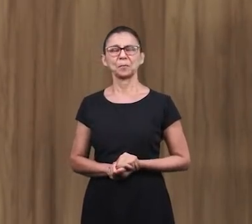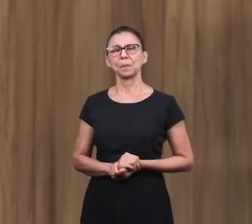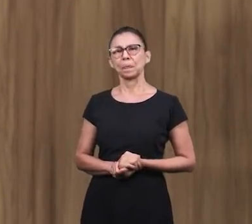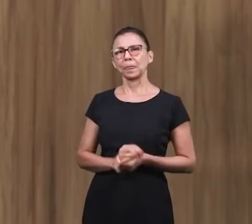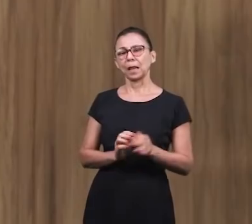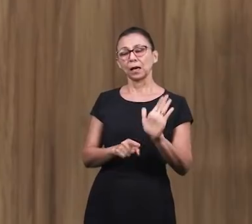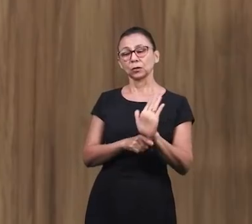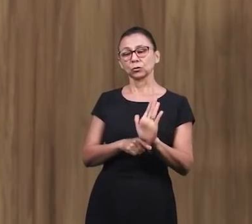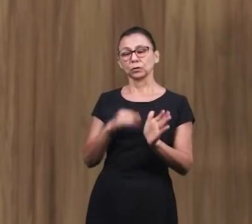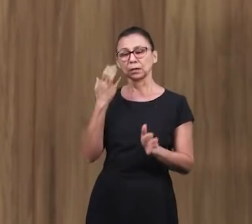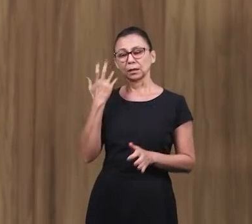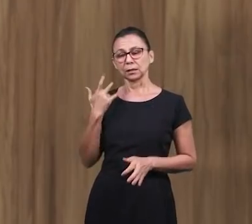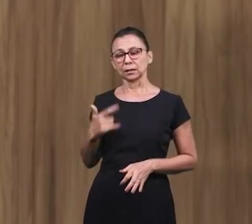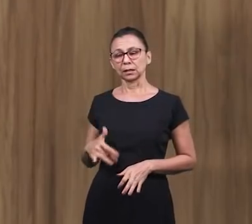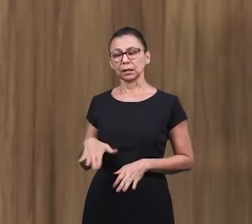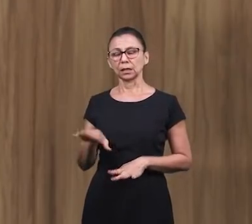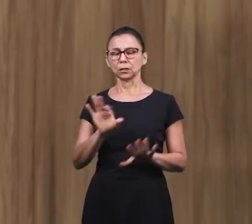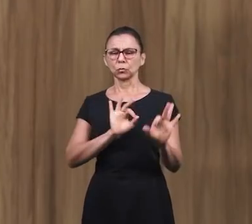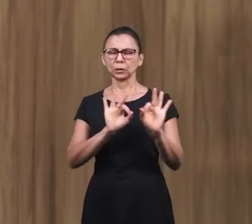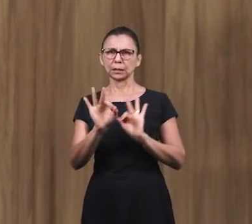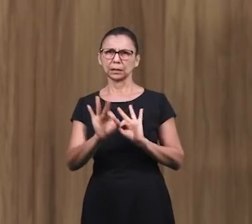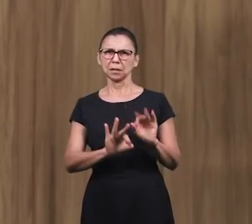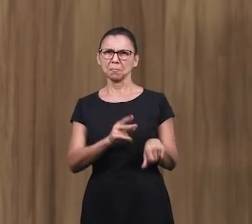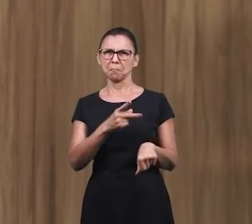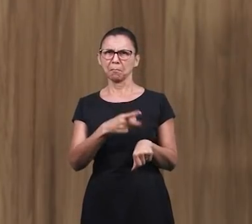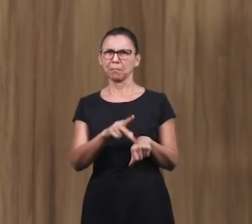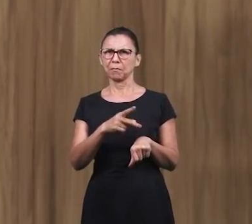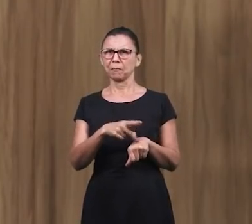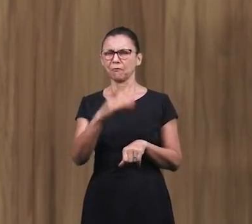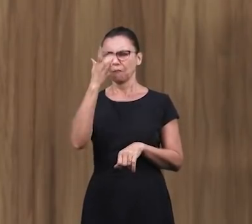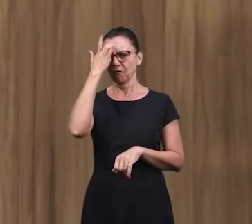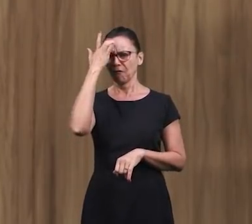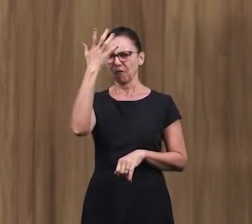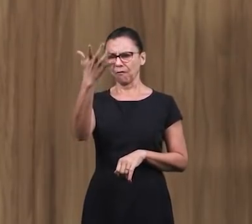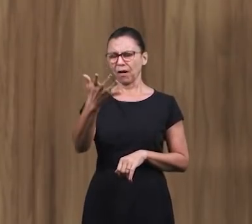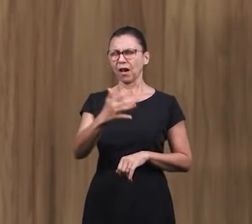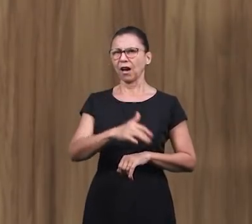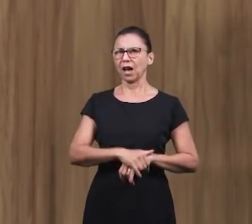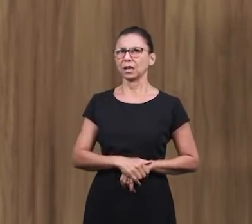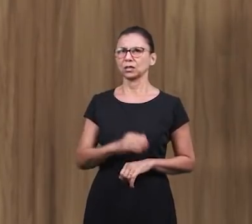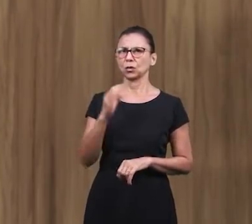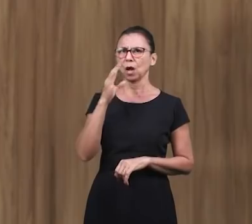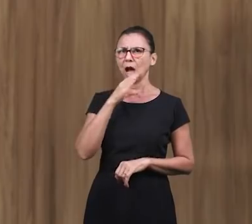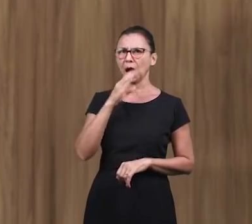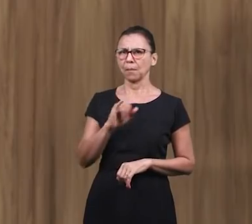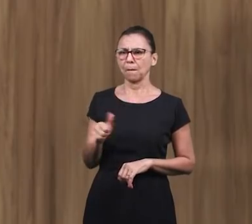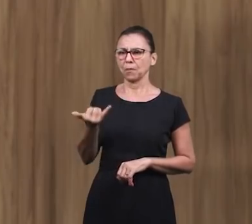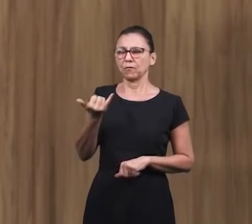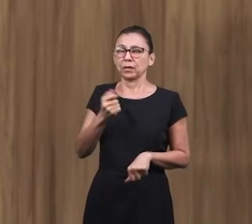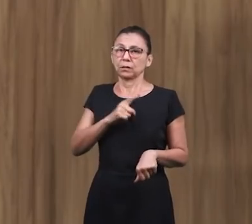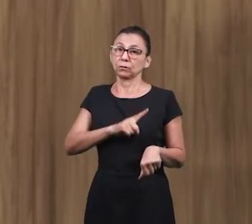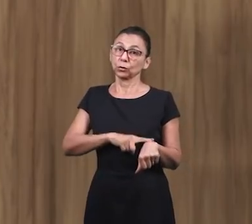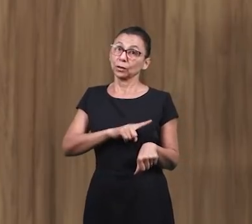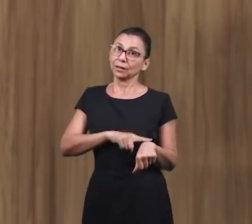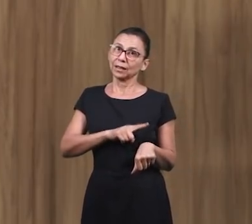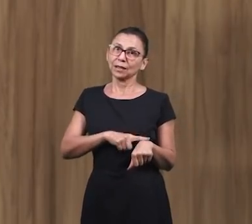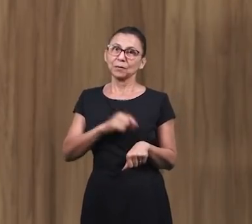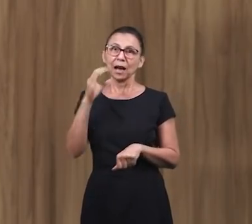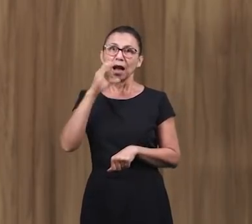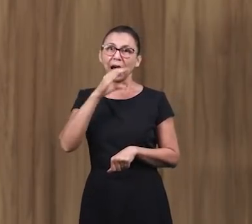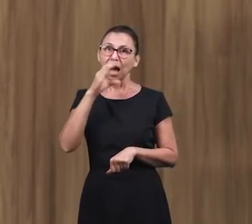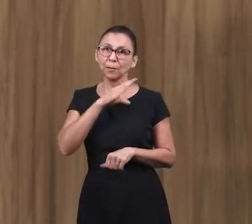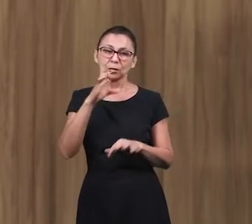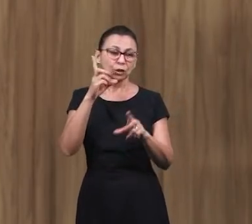a organização, a praticidade, o aproveitamento do tempo, porque elas vão encontrar